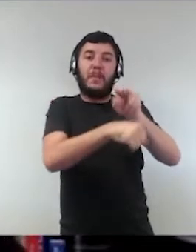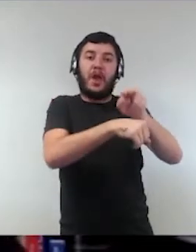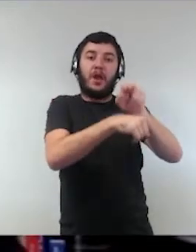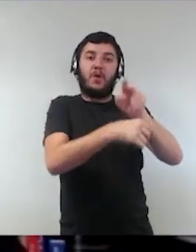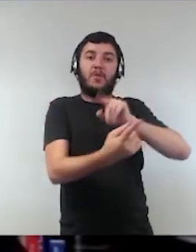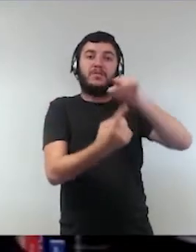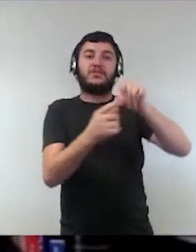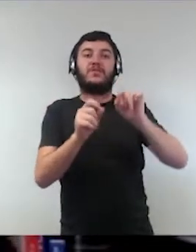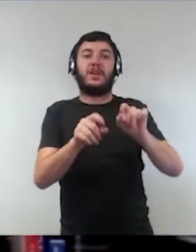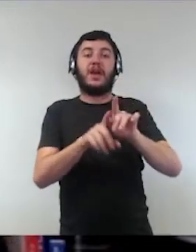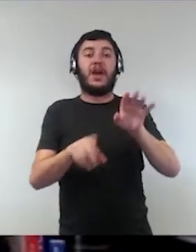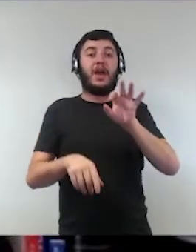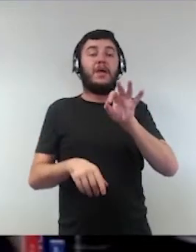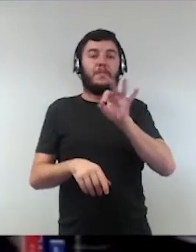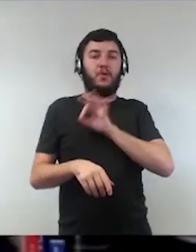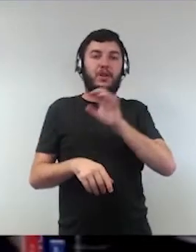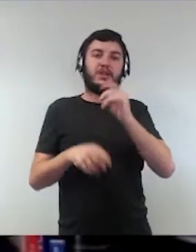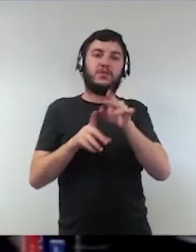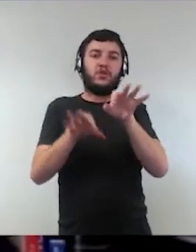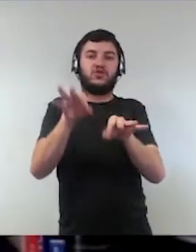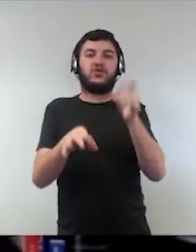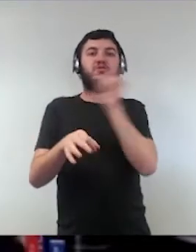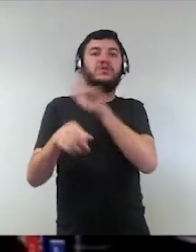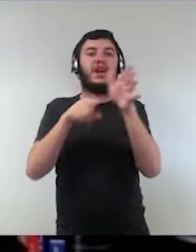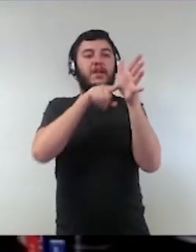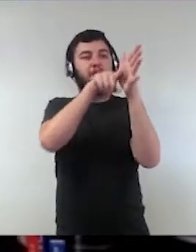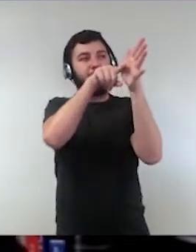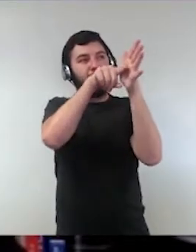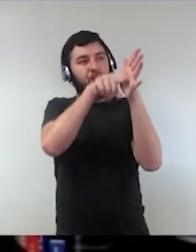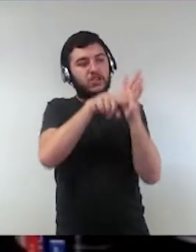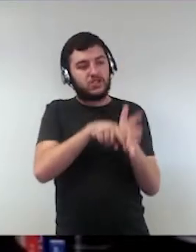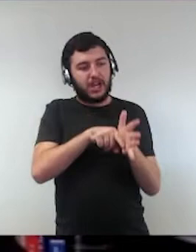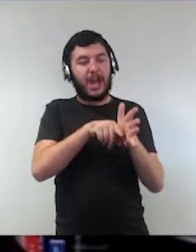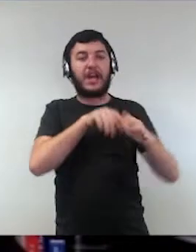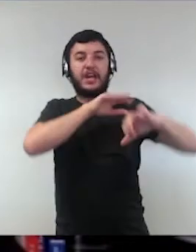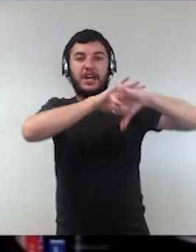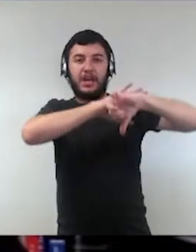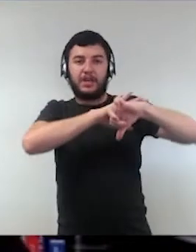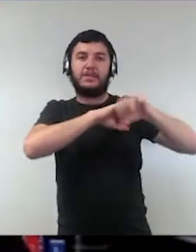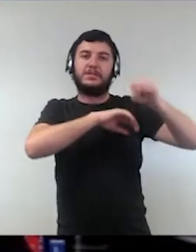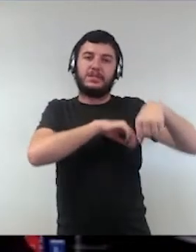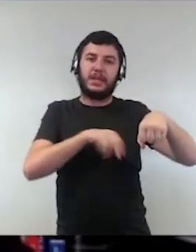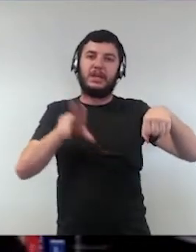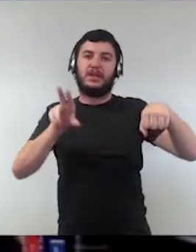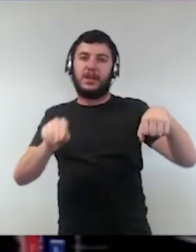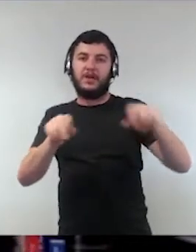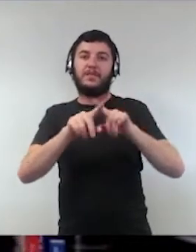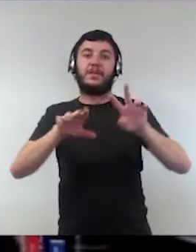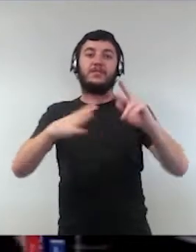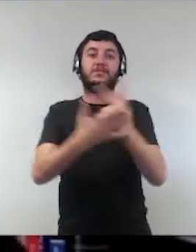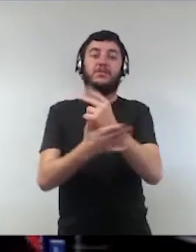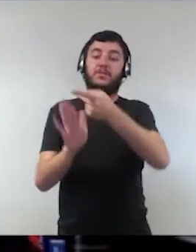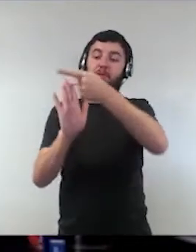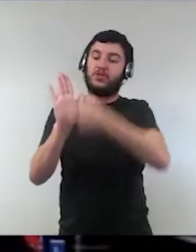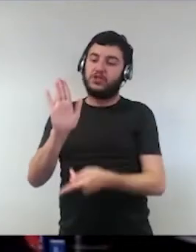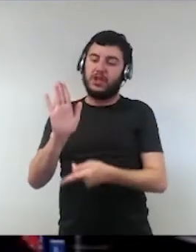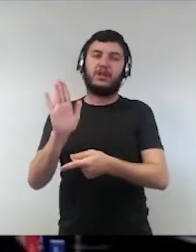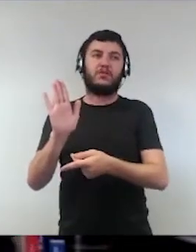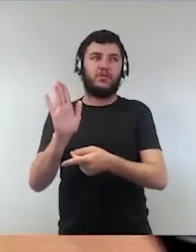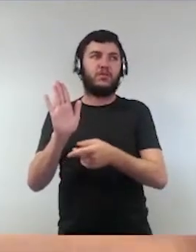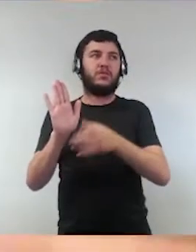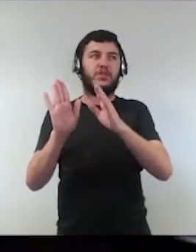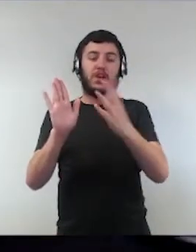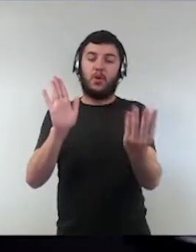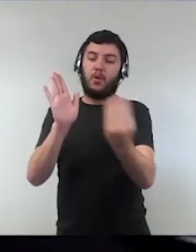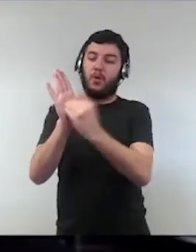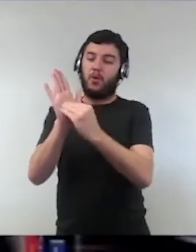empresas deveriam manter, desde que atendidos os critérios do projeto, que seria uma veiculação em massa, por 3 meses